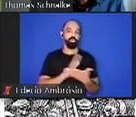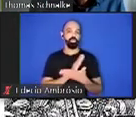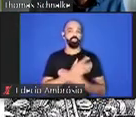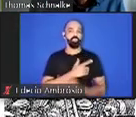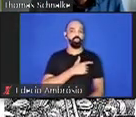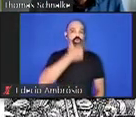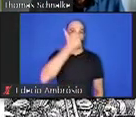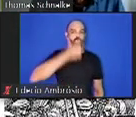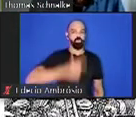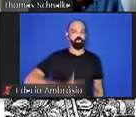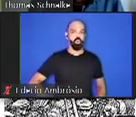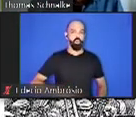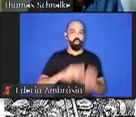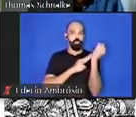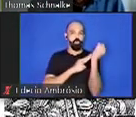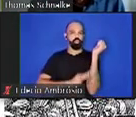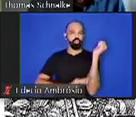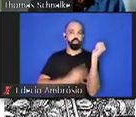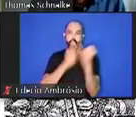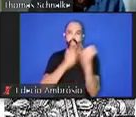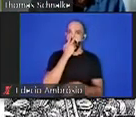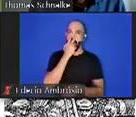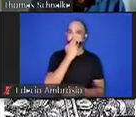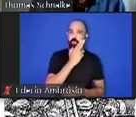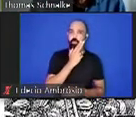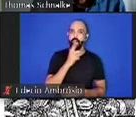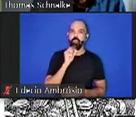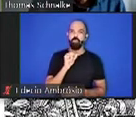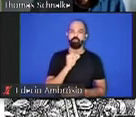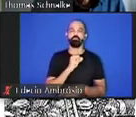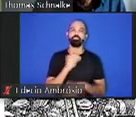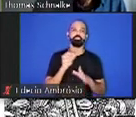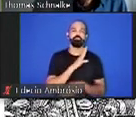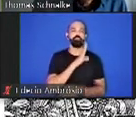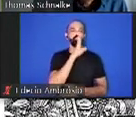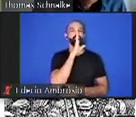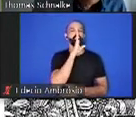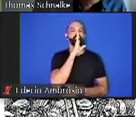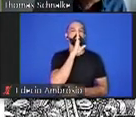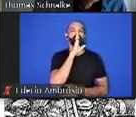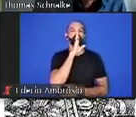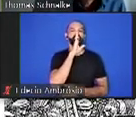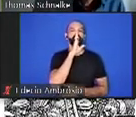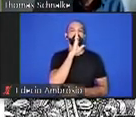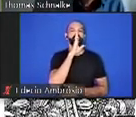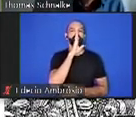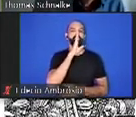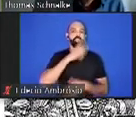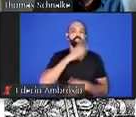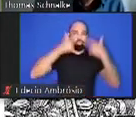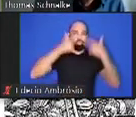de músculos parece ser desindividualizada, parece refletir